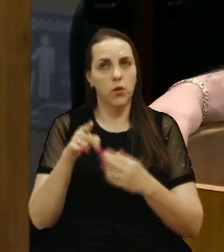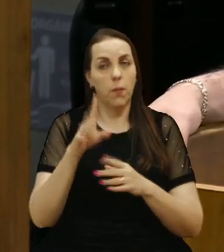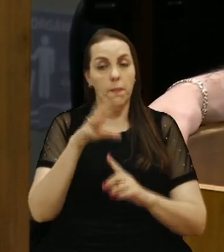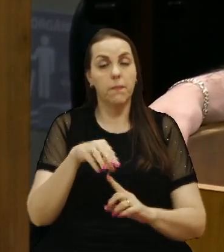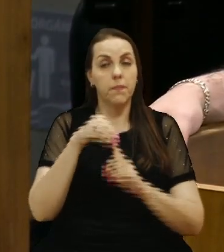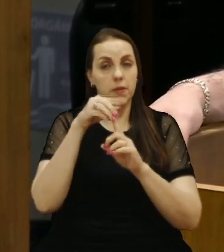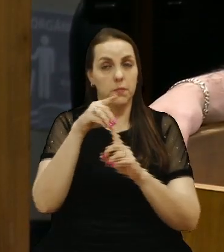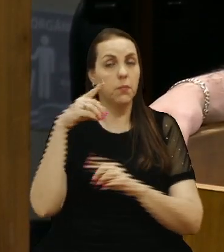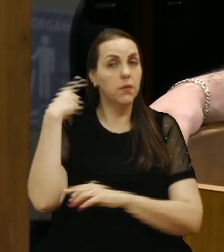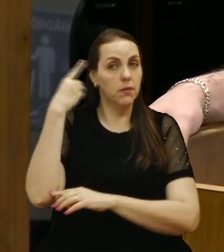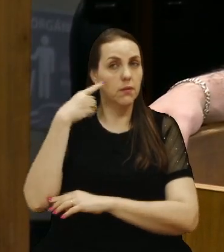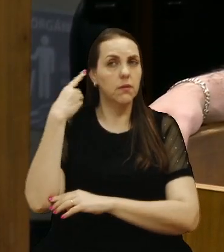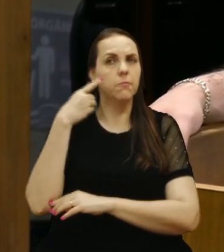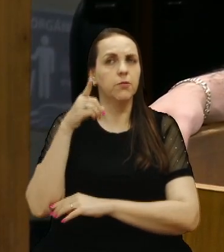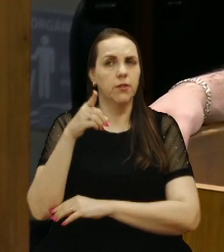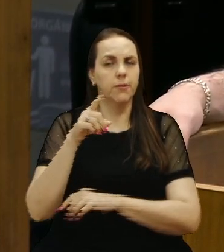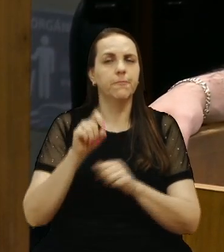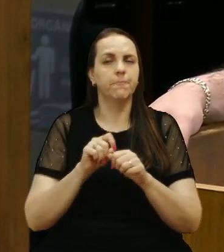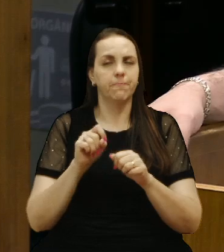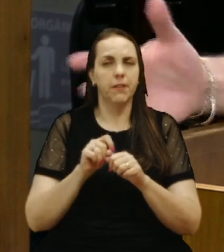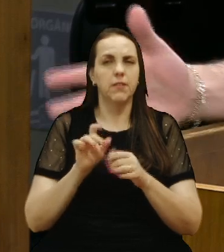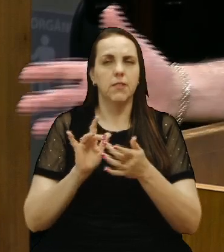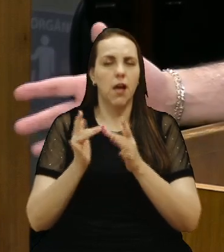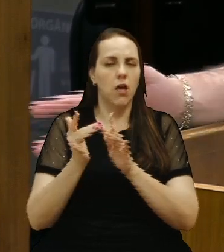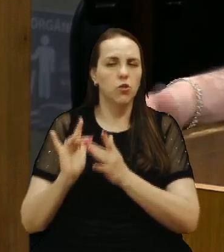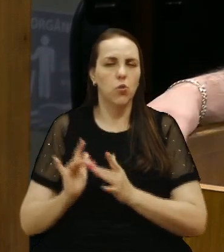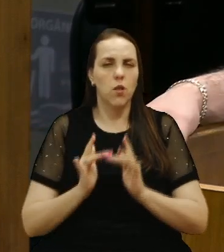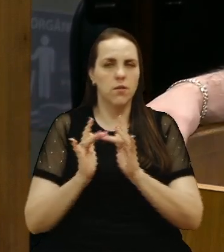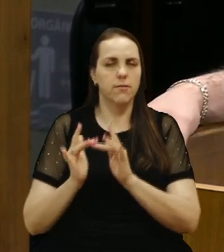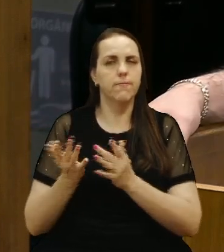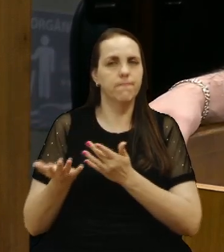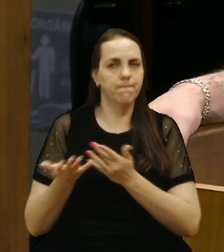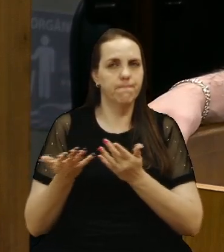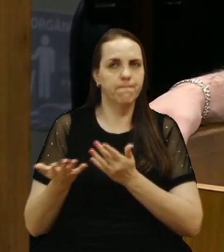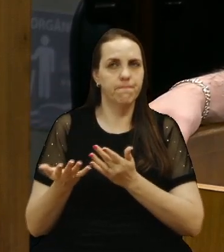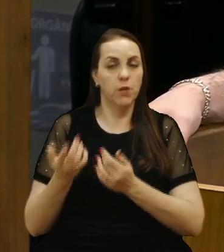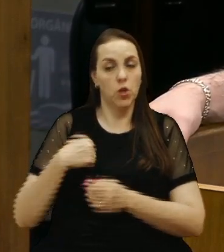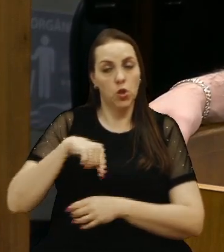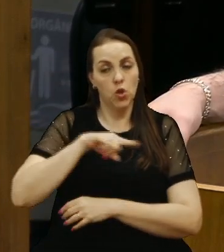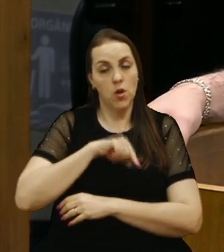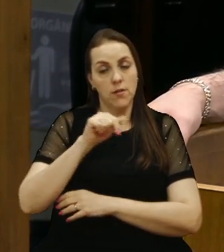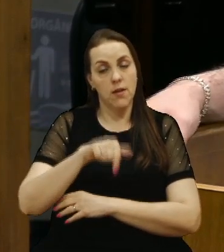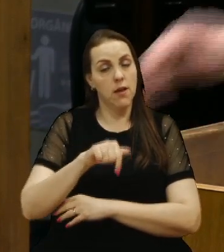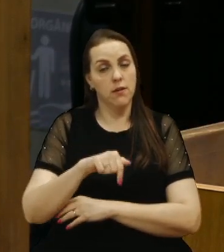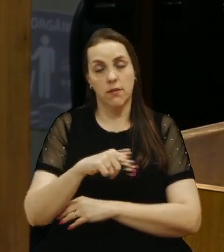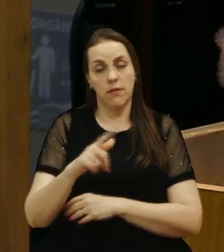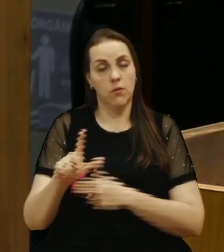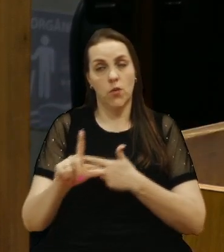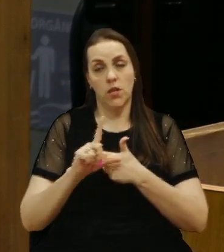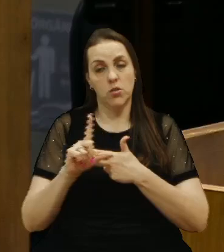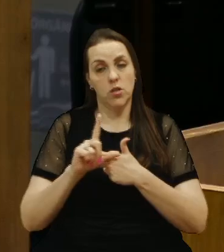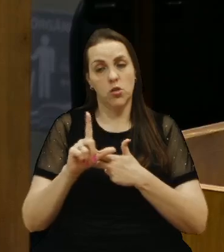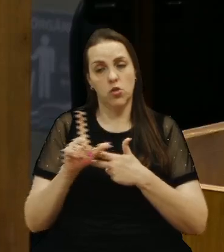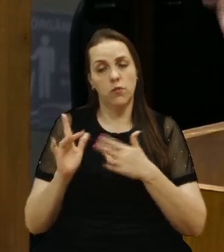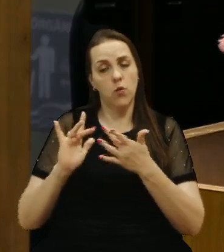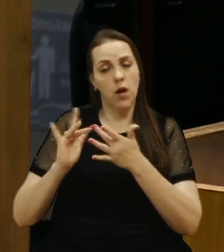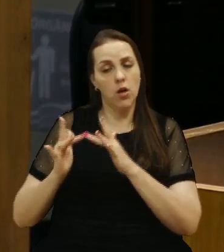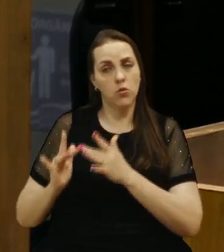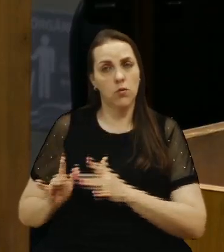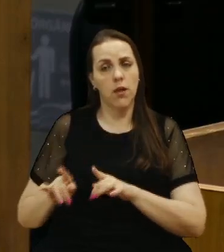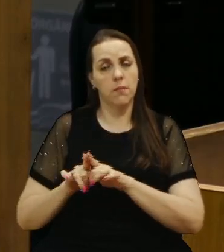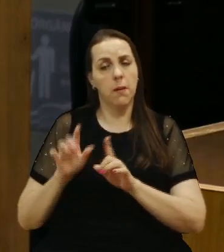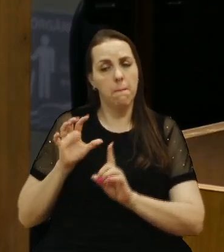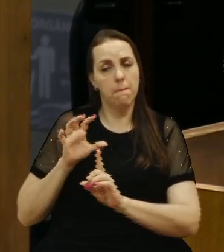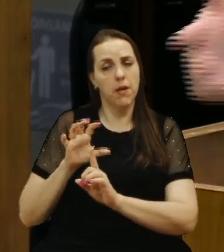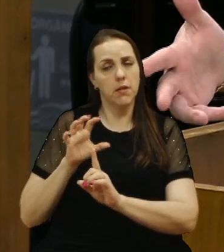dos deputados, de fazer essa articulação. E aqui cabe a nós, dessa Casa Legislativa, articular e pressionar